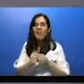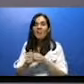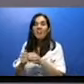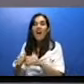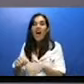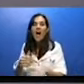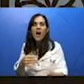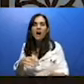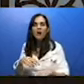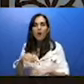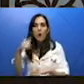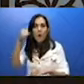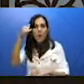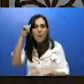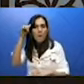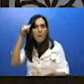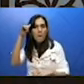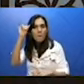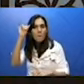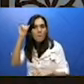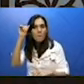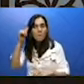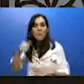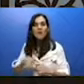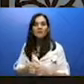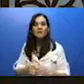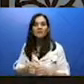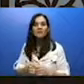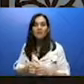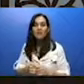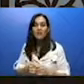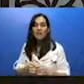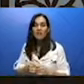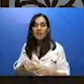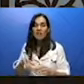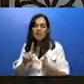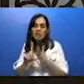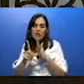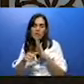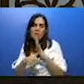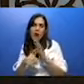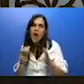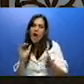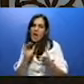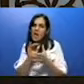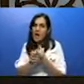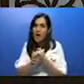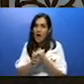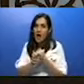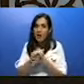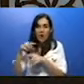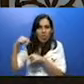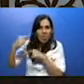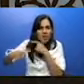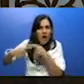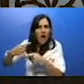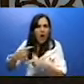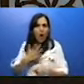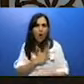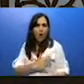conheceu a minha avó e eles se casaram então essas tradições de gostar da festa de